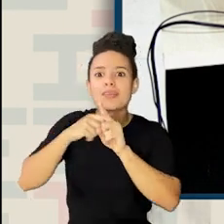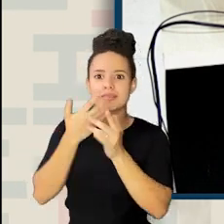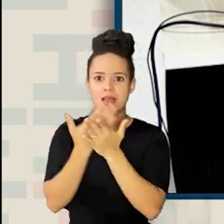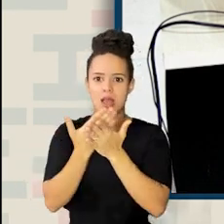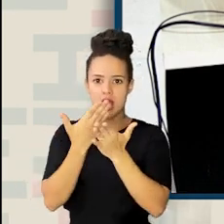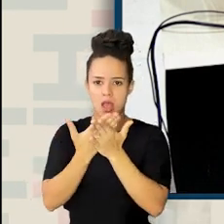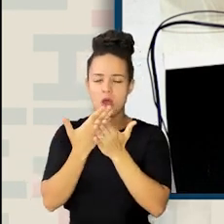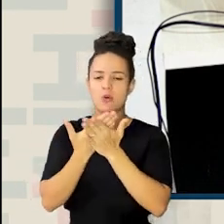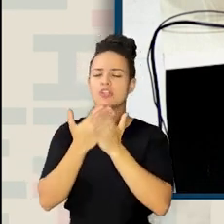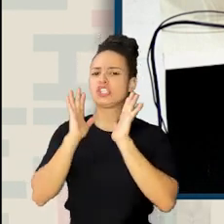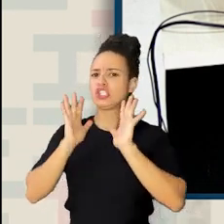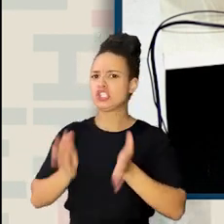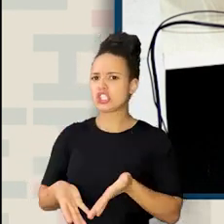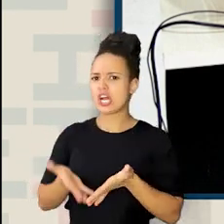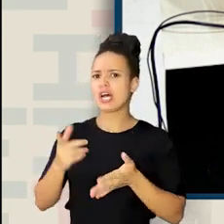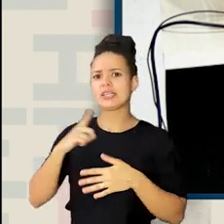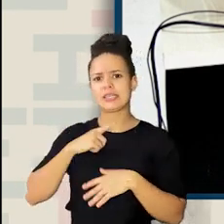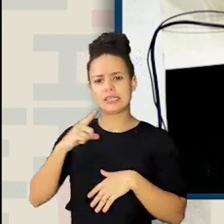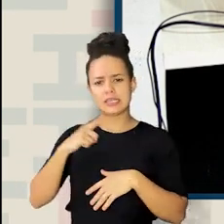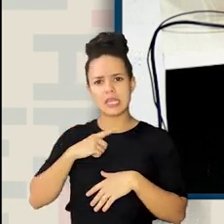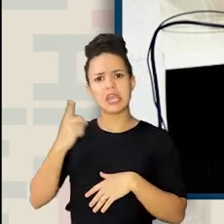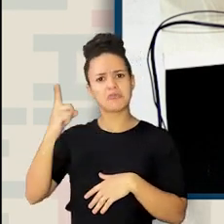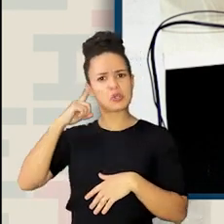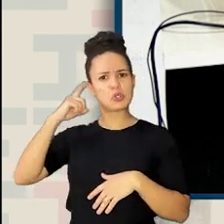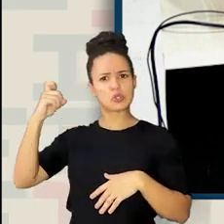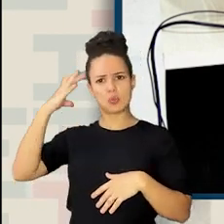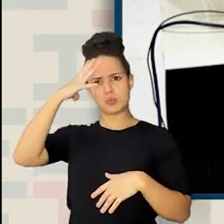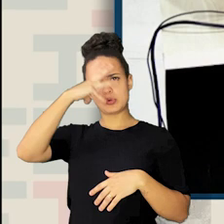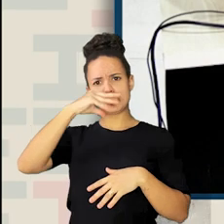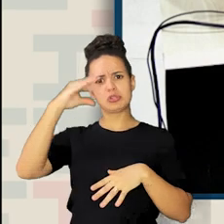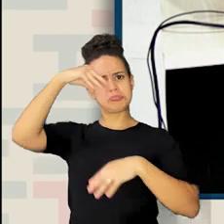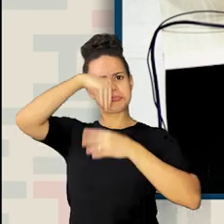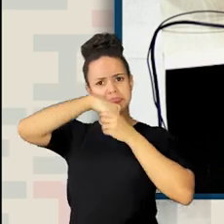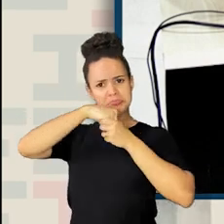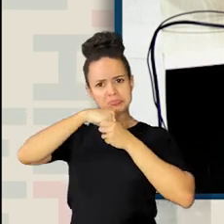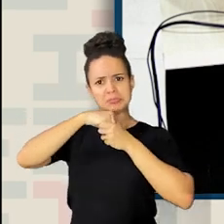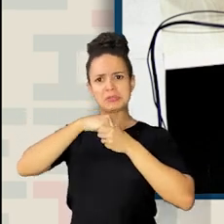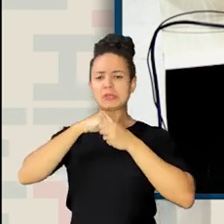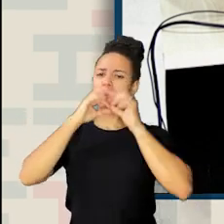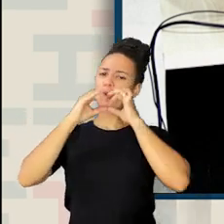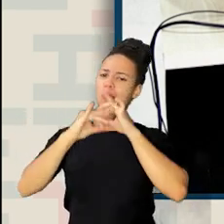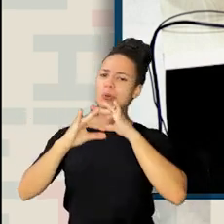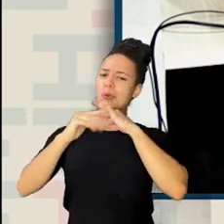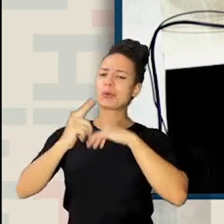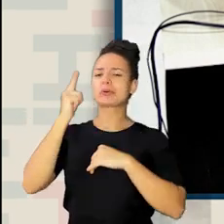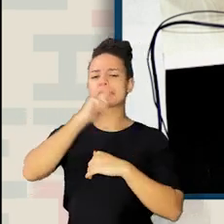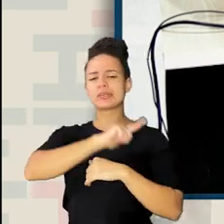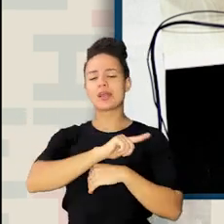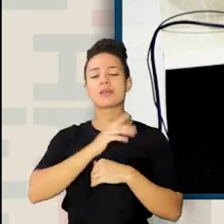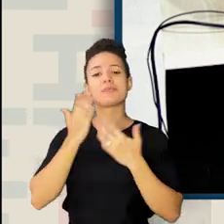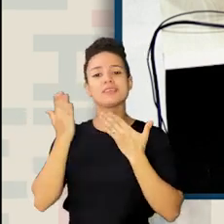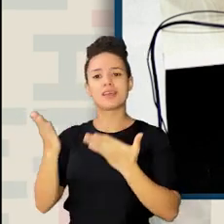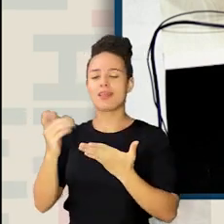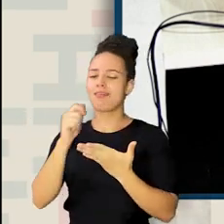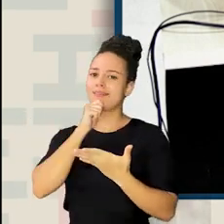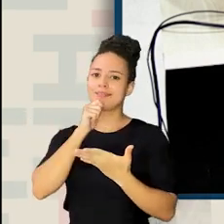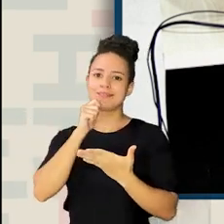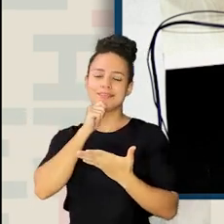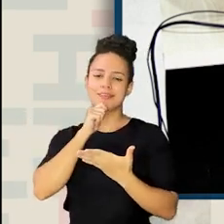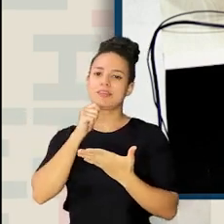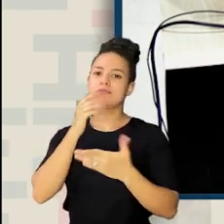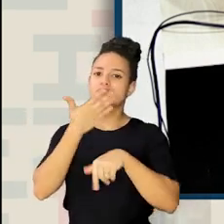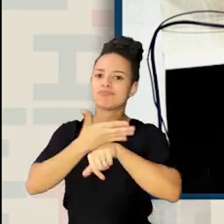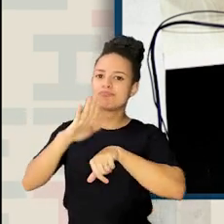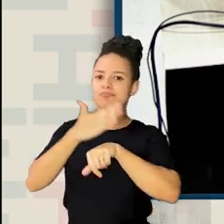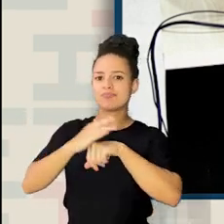né? Já traz esse som muito bonito dentro dela, né? Mas ela ainda não começou,